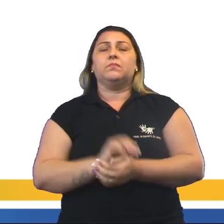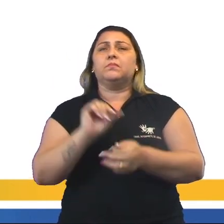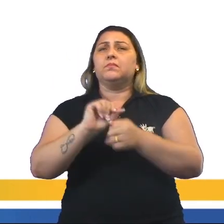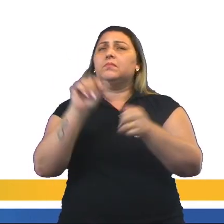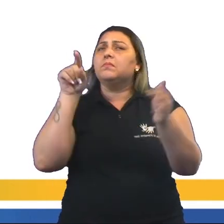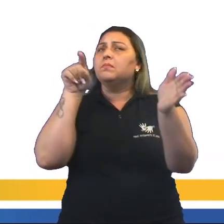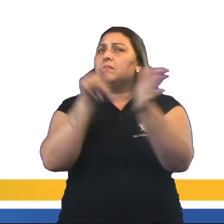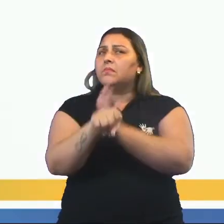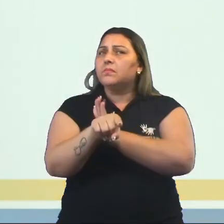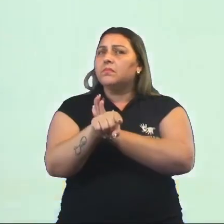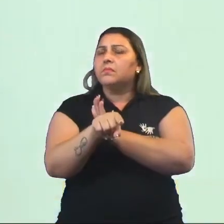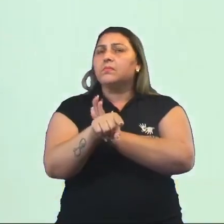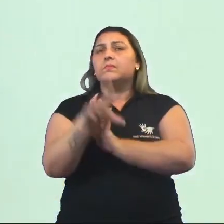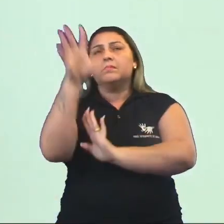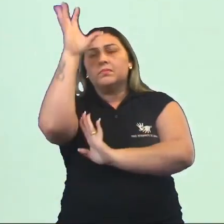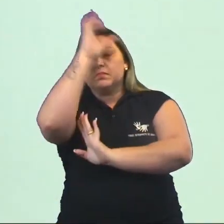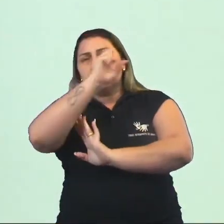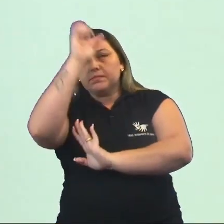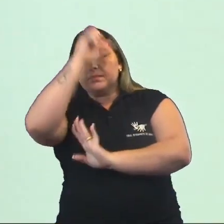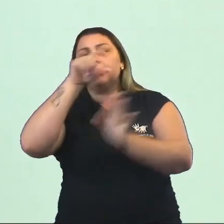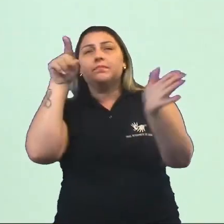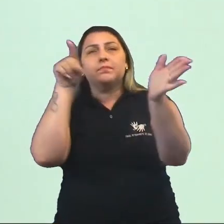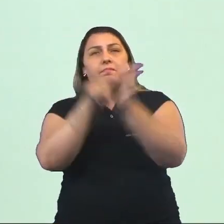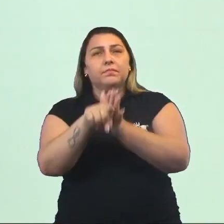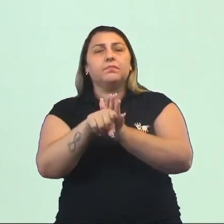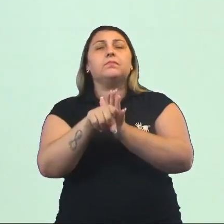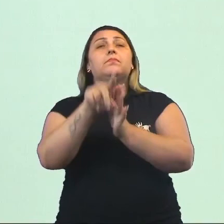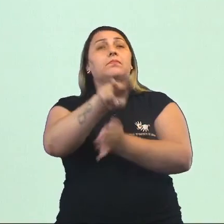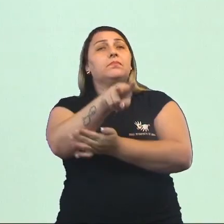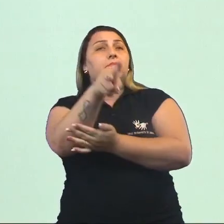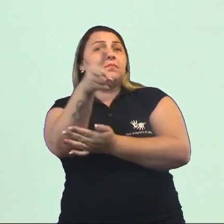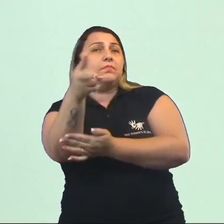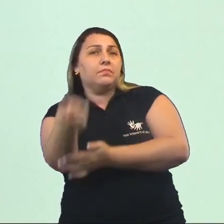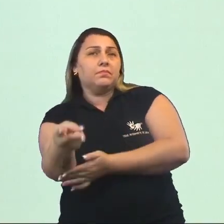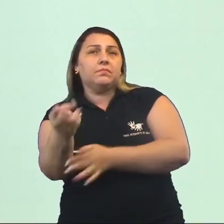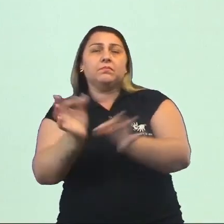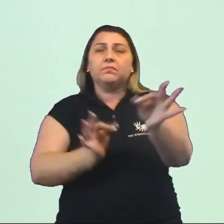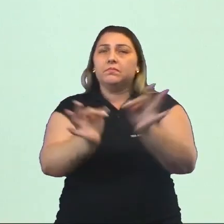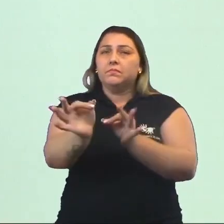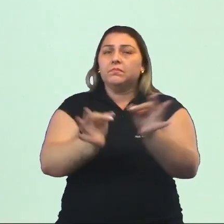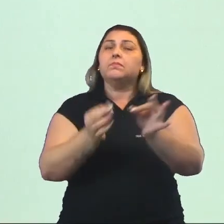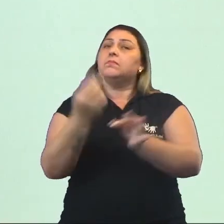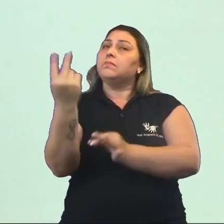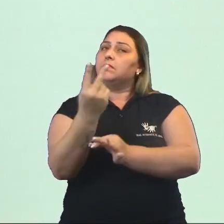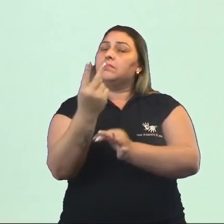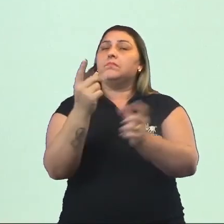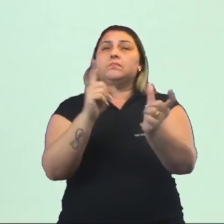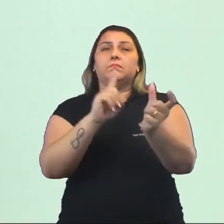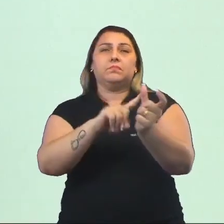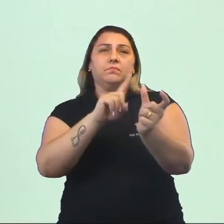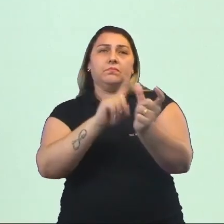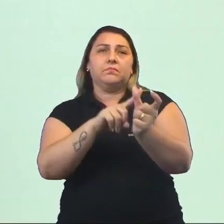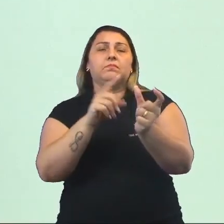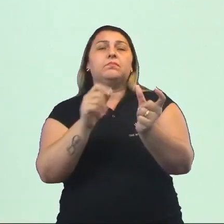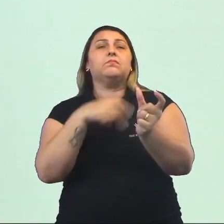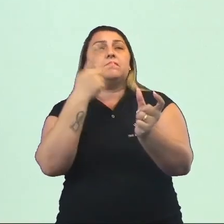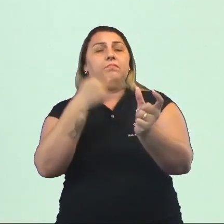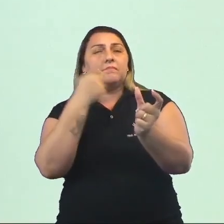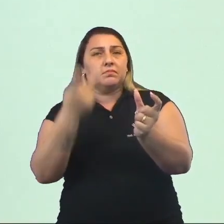uma pergunta? Então, nós aprendemos que nas perguntas a gente vai inverter a ordem das duas primeiras palavras. Primeiro você